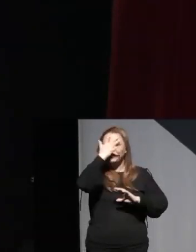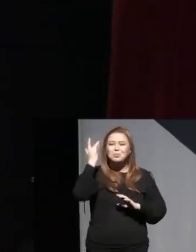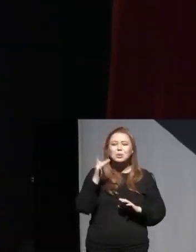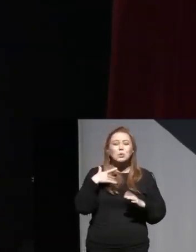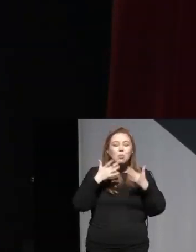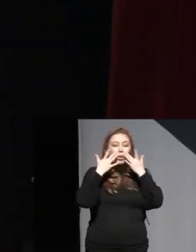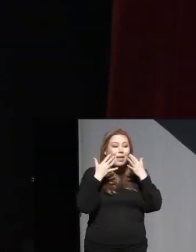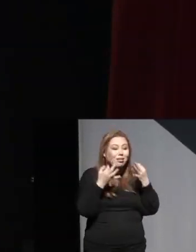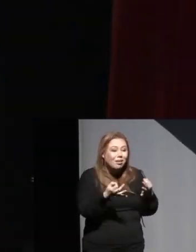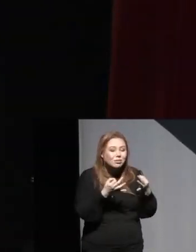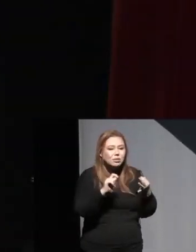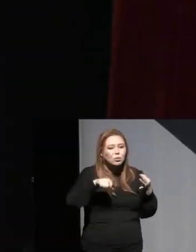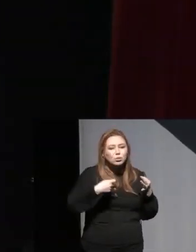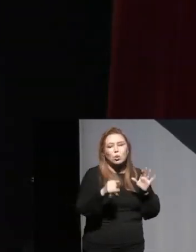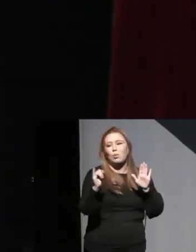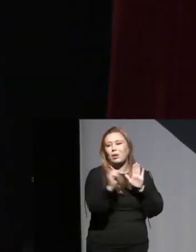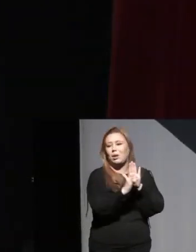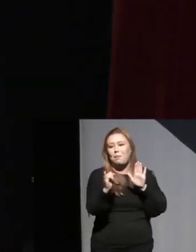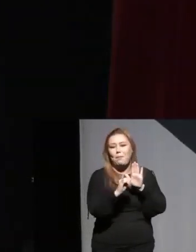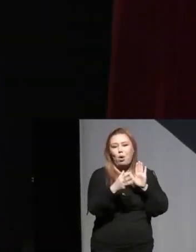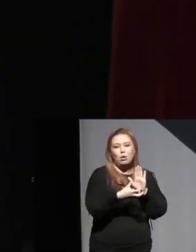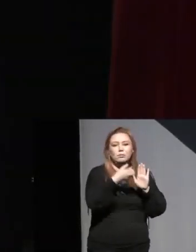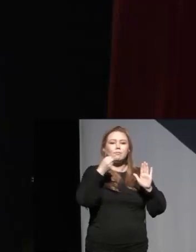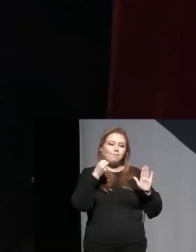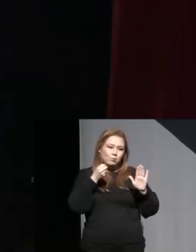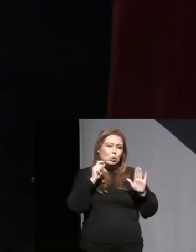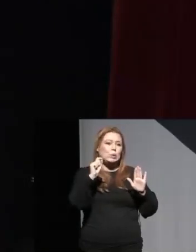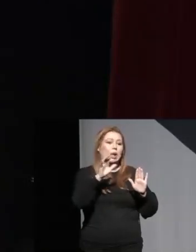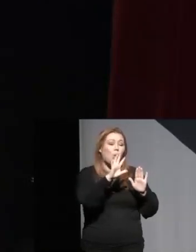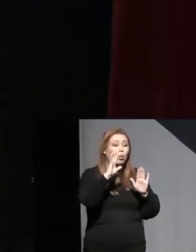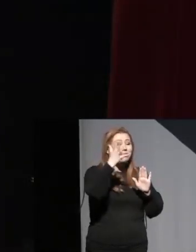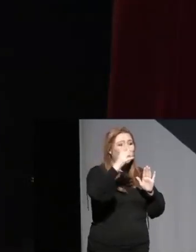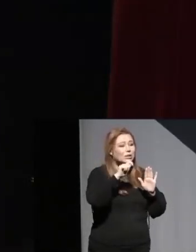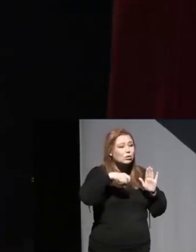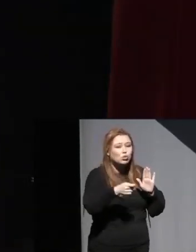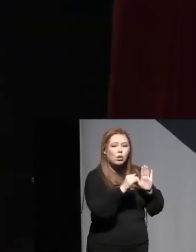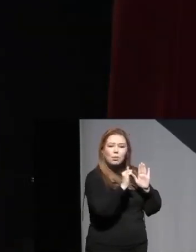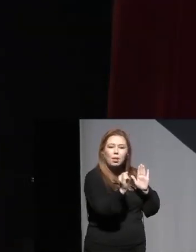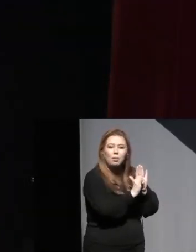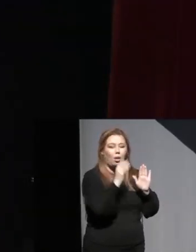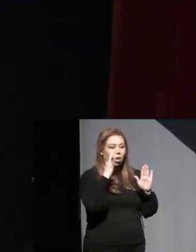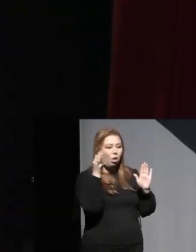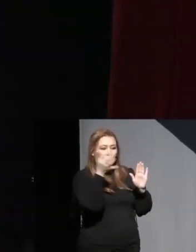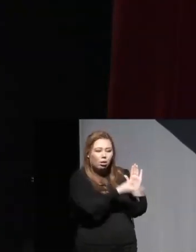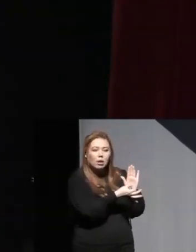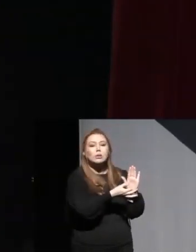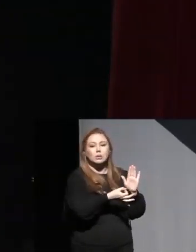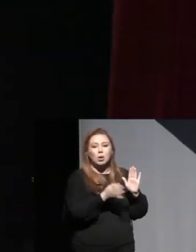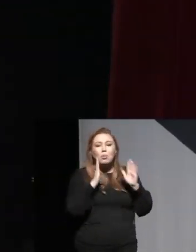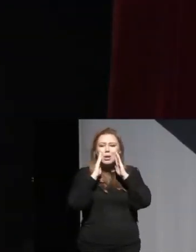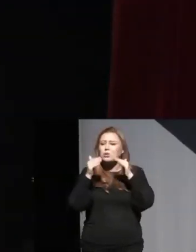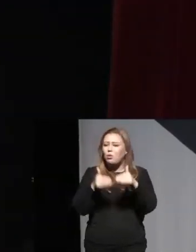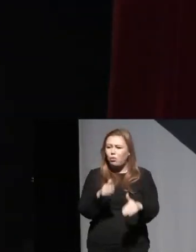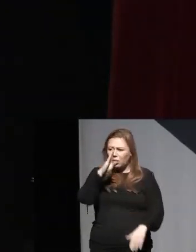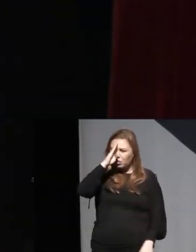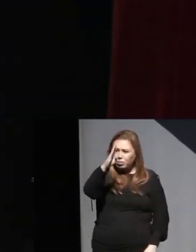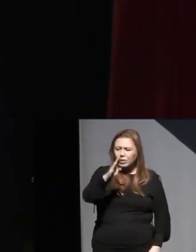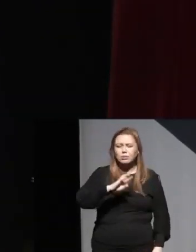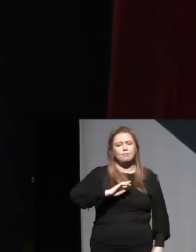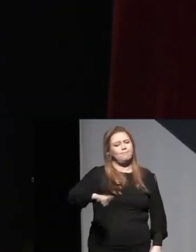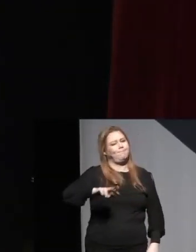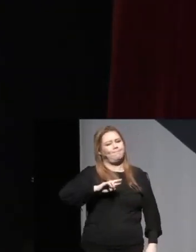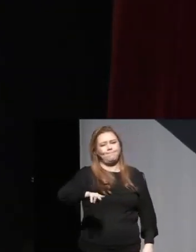à tributação, o que ocorre no mundo tributário. Mas esse não é o foco principal. O foco principal